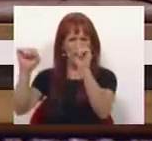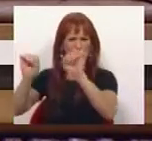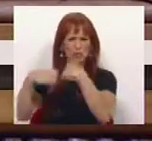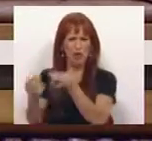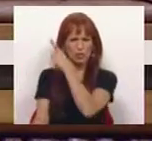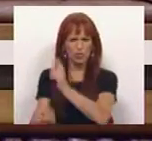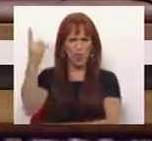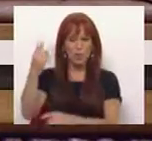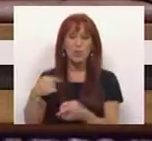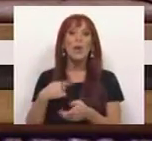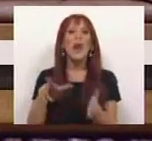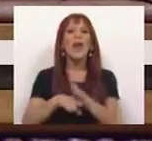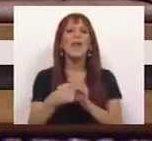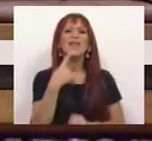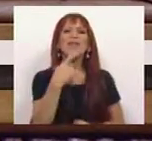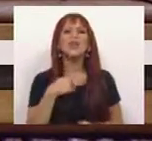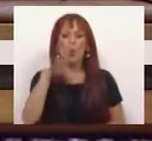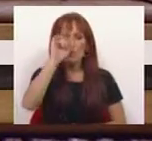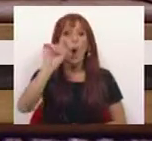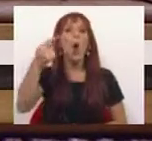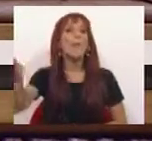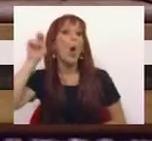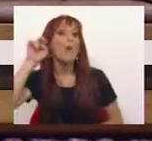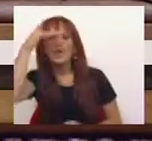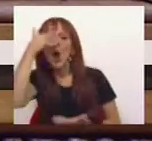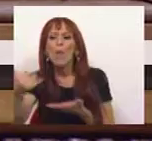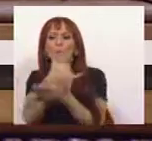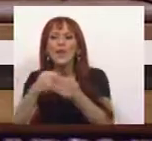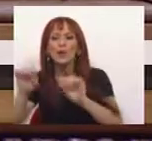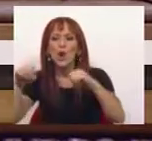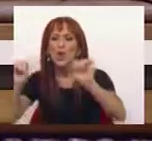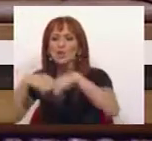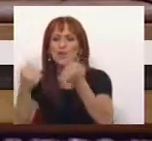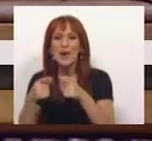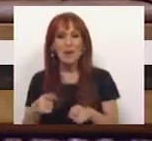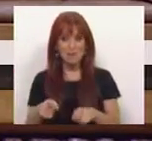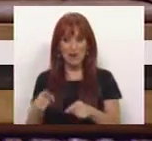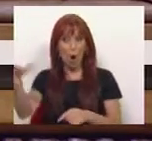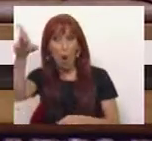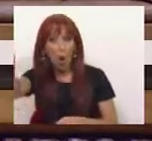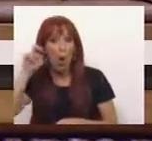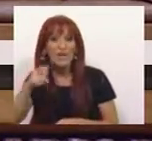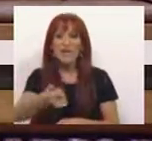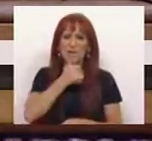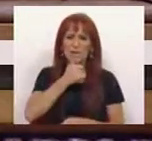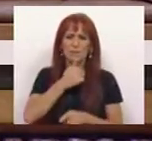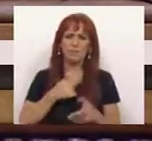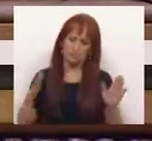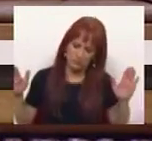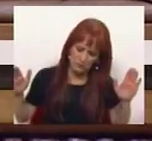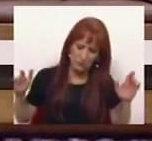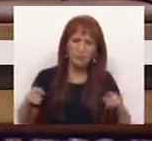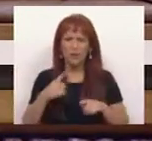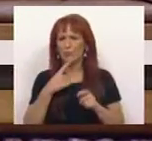concertação social. O que a lei diz é que o Governo deve ouvir a concertação social, mas entre ouvir e decidir,